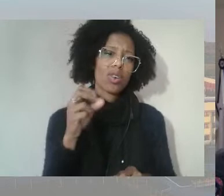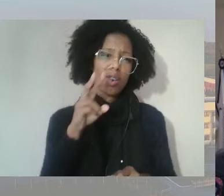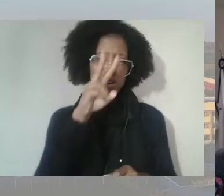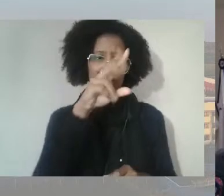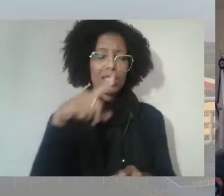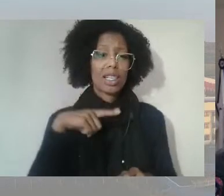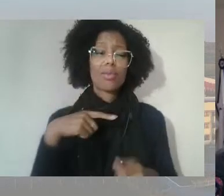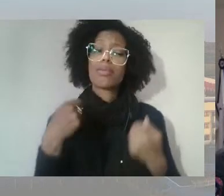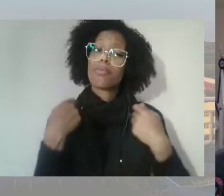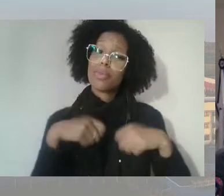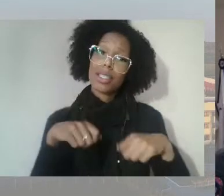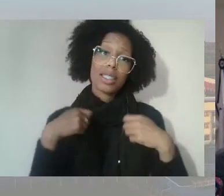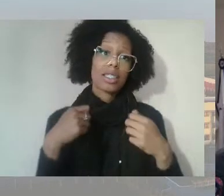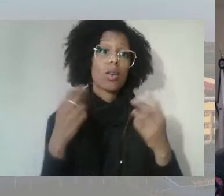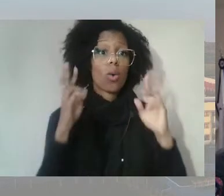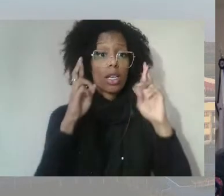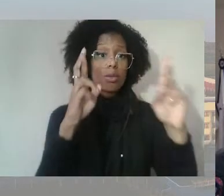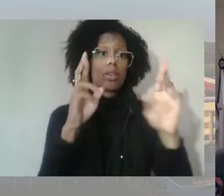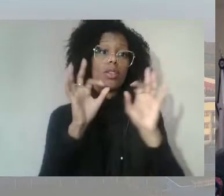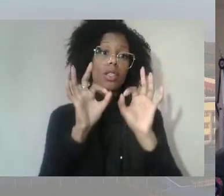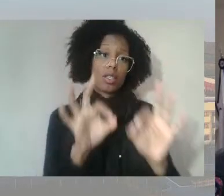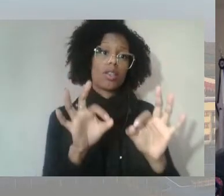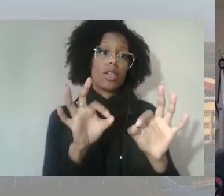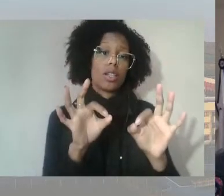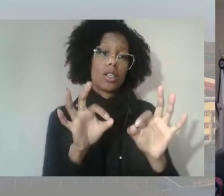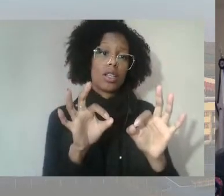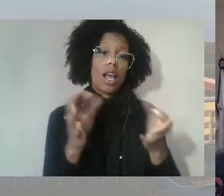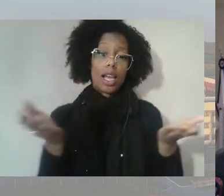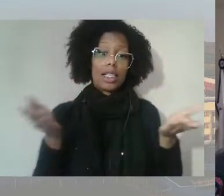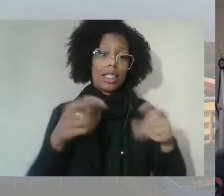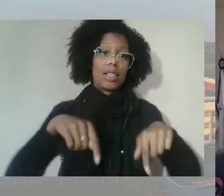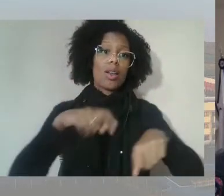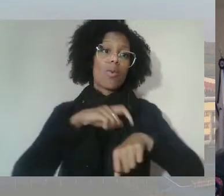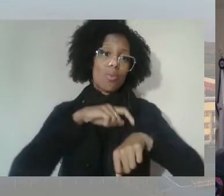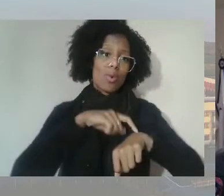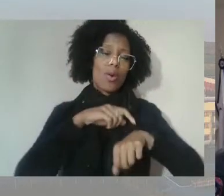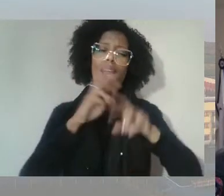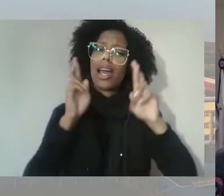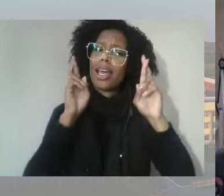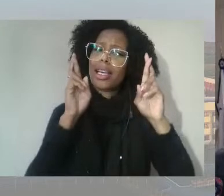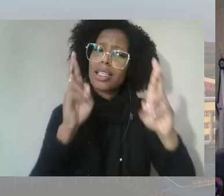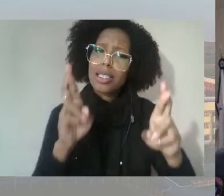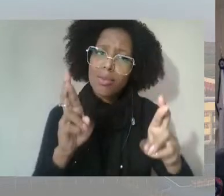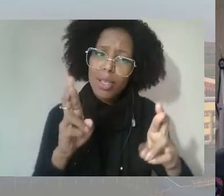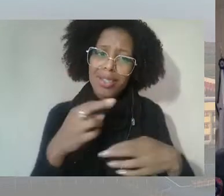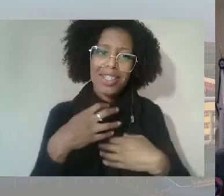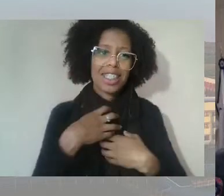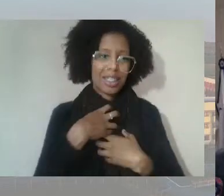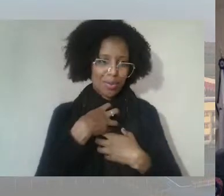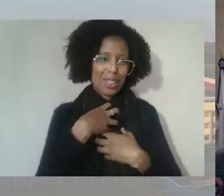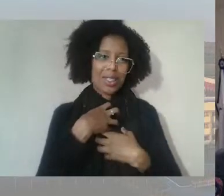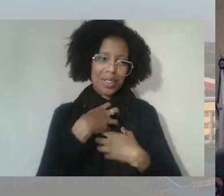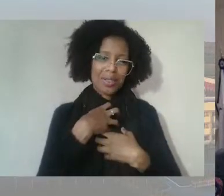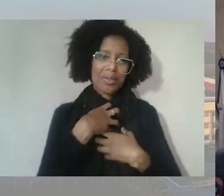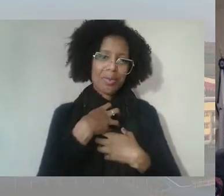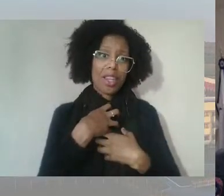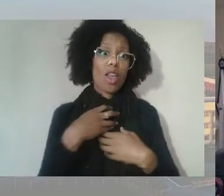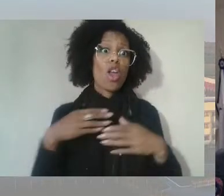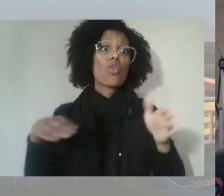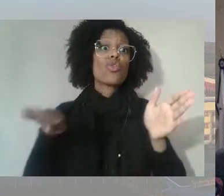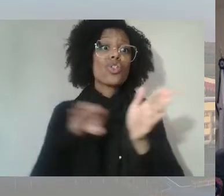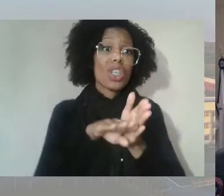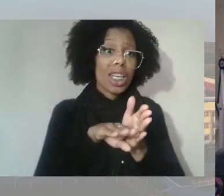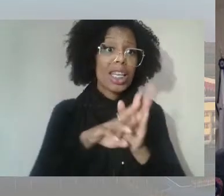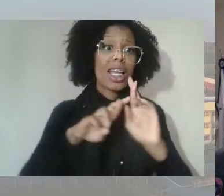respeito prevaleceu aqui. E eu acho que é isso que deve prevalecer. Respeito a quem sente. Bom, quando eu cheguei na reunião à